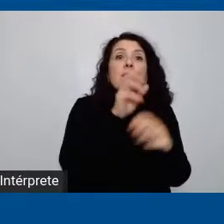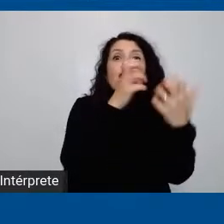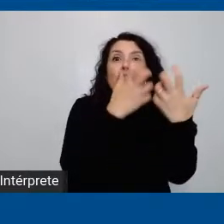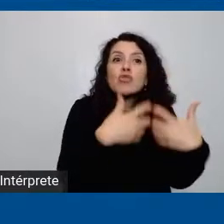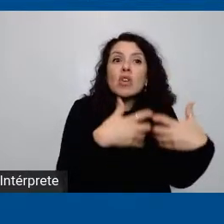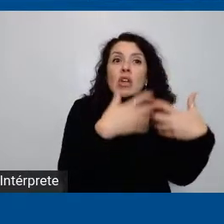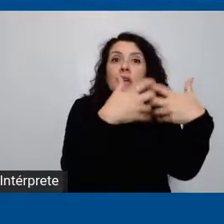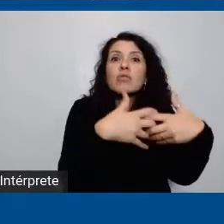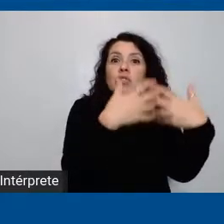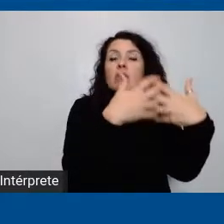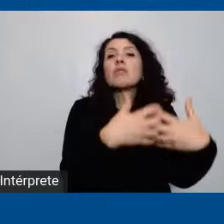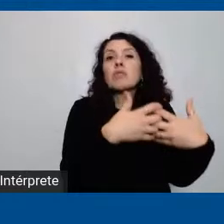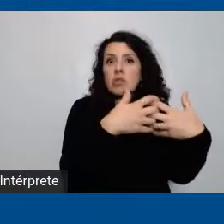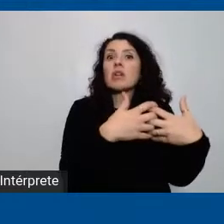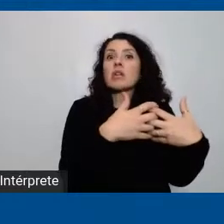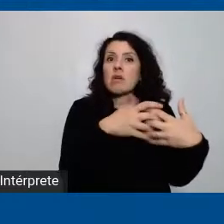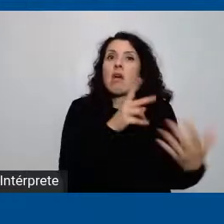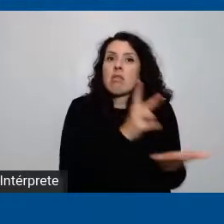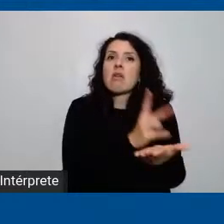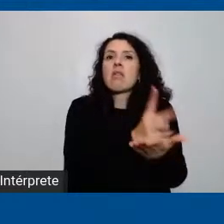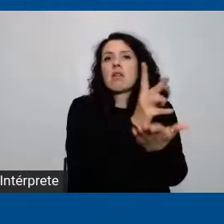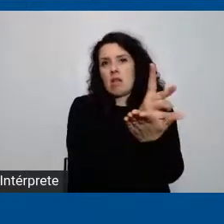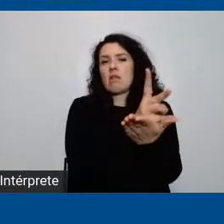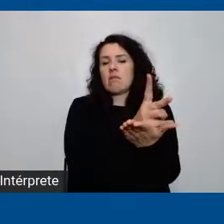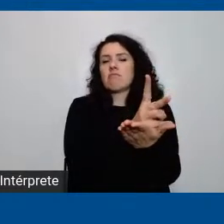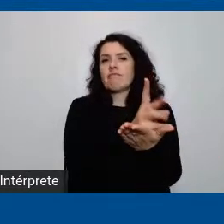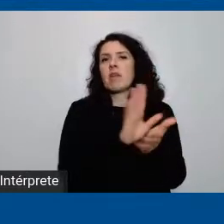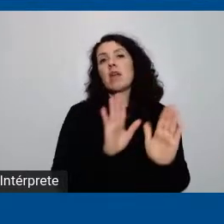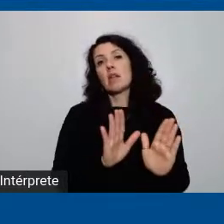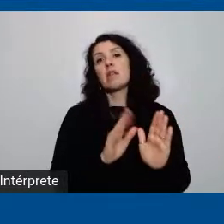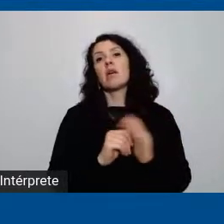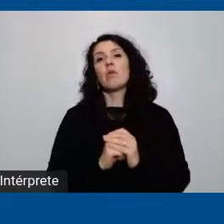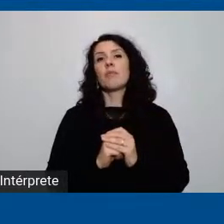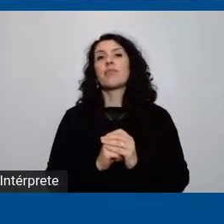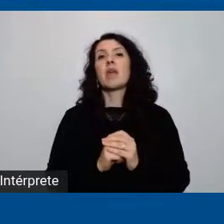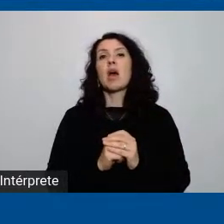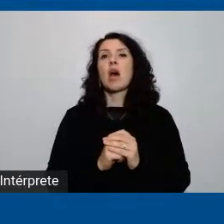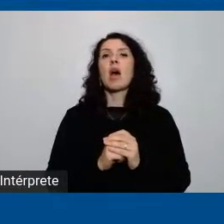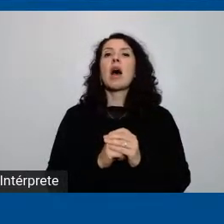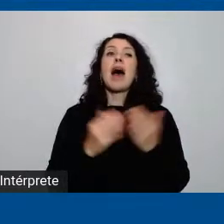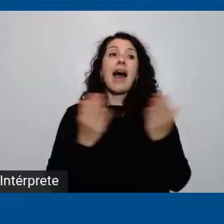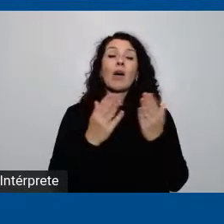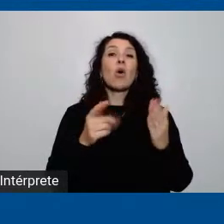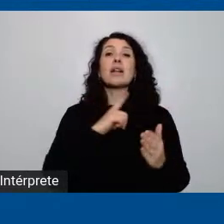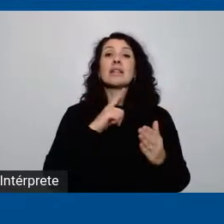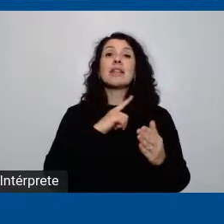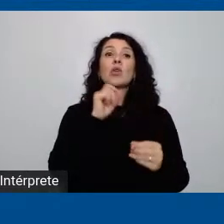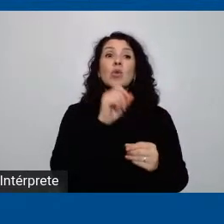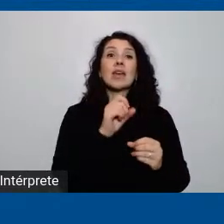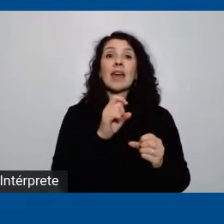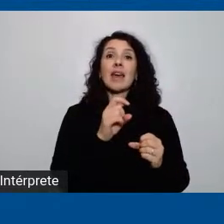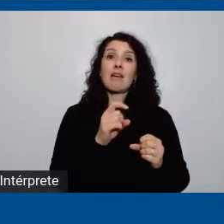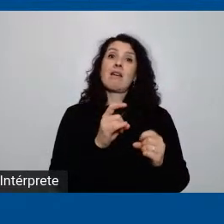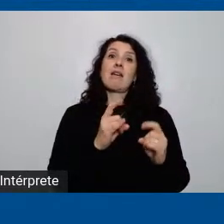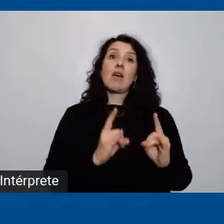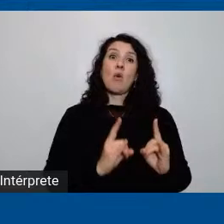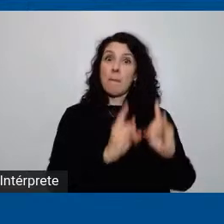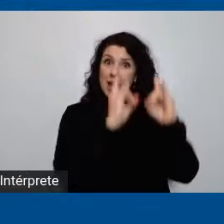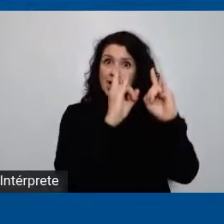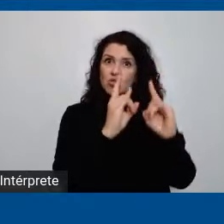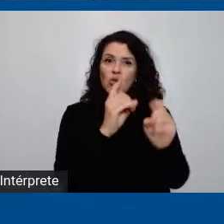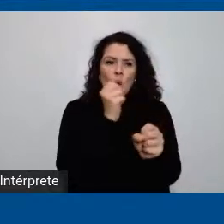do Brasil, mas era o mais antigo em funcionamento contínuo. E ali você tem a construção do cinema desde a